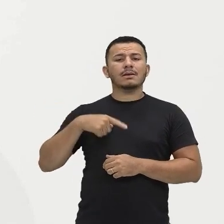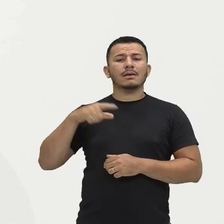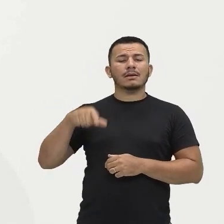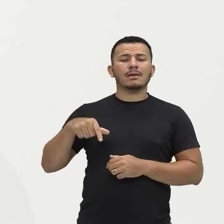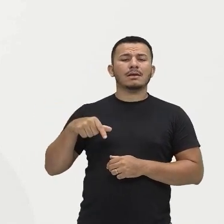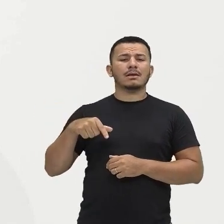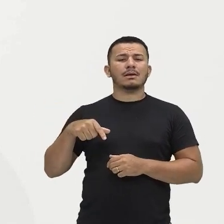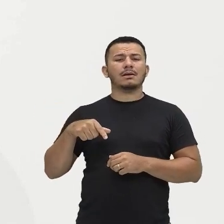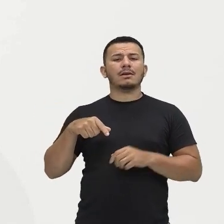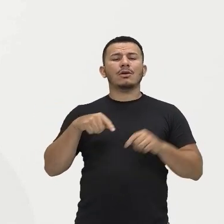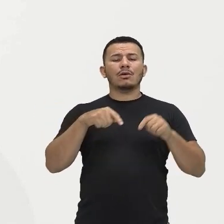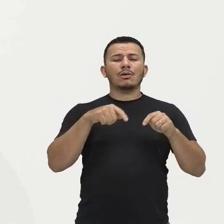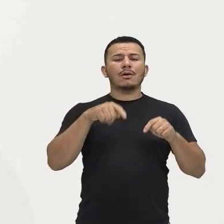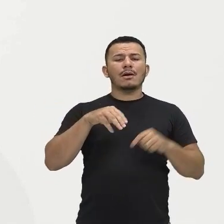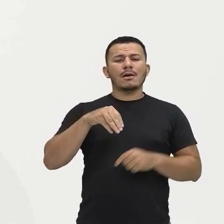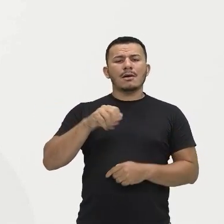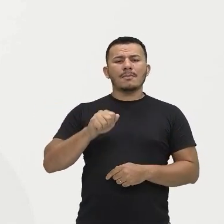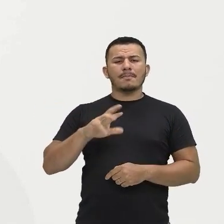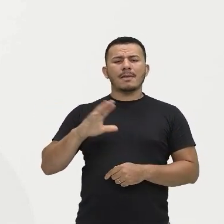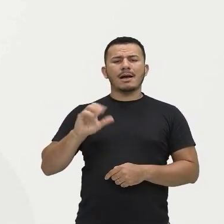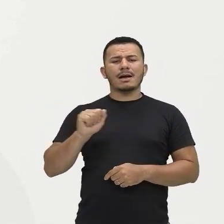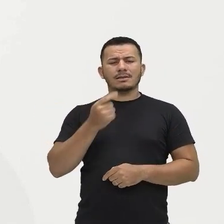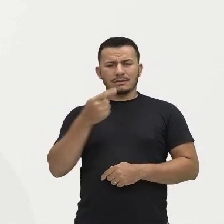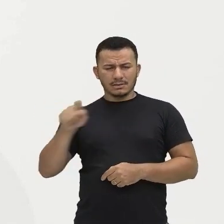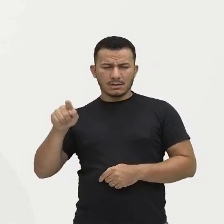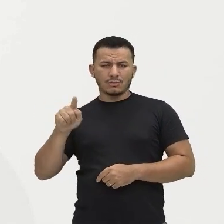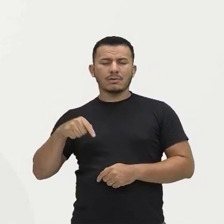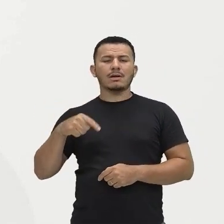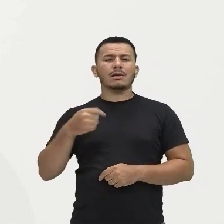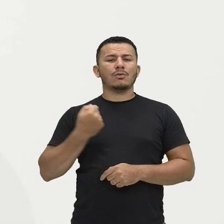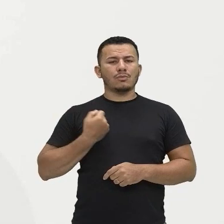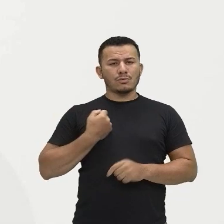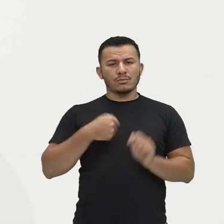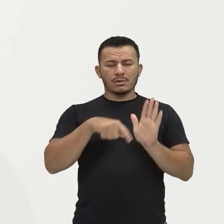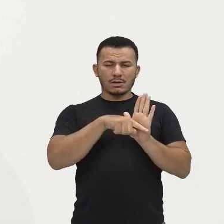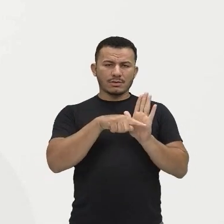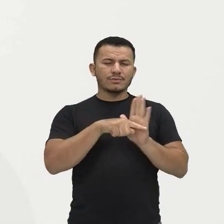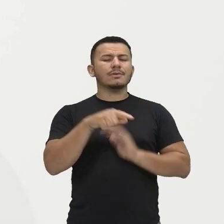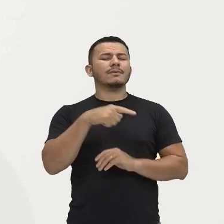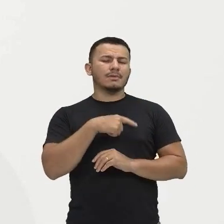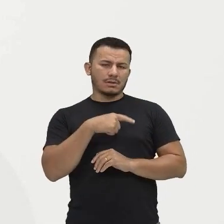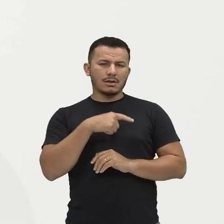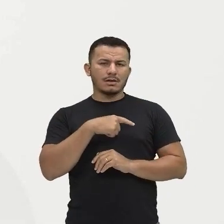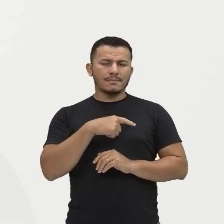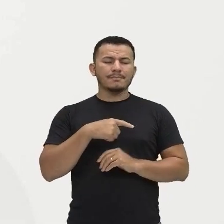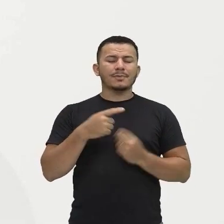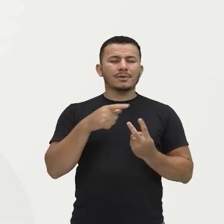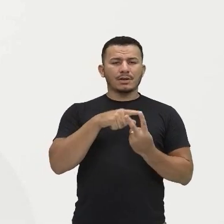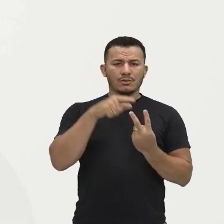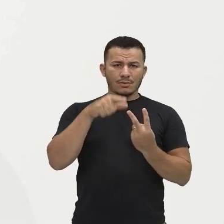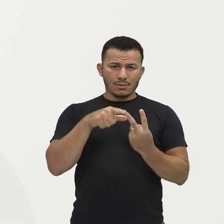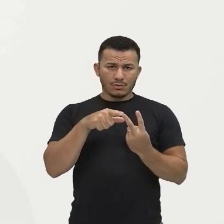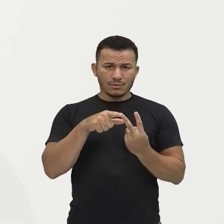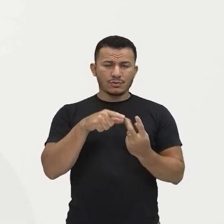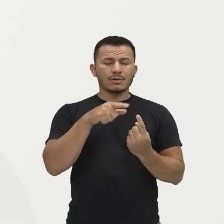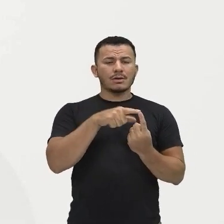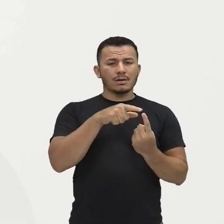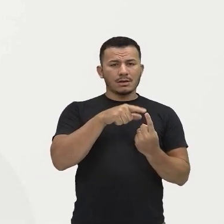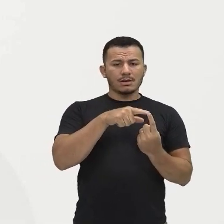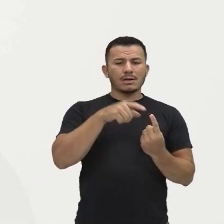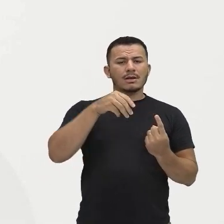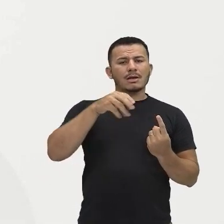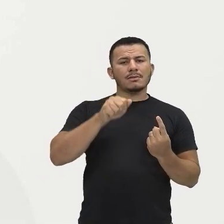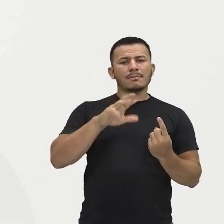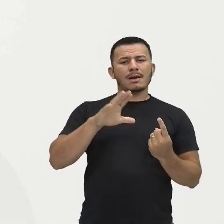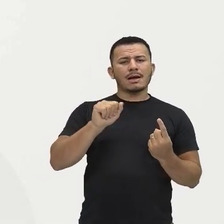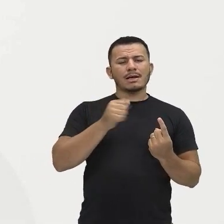a marcação do número negativo, certo? Então, nós temos 2 tipos de pensamento, quando eu marco